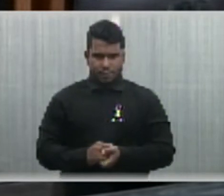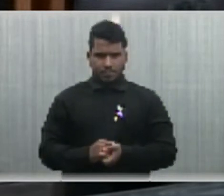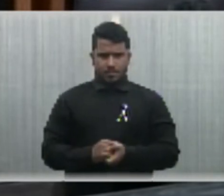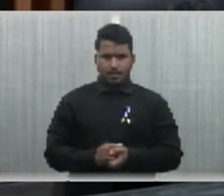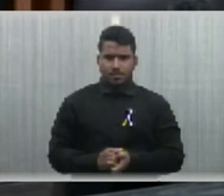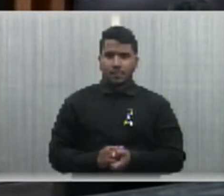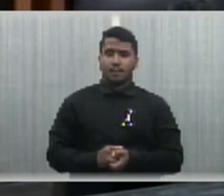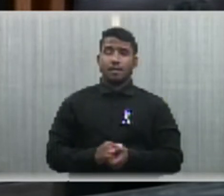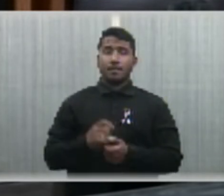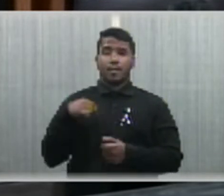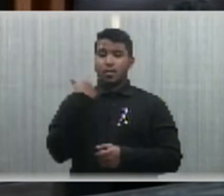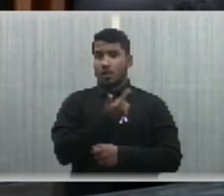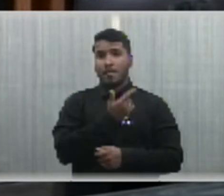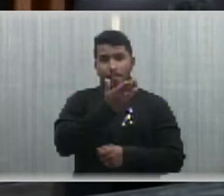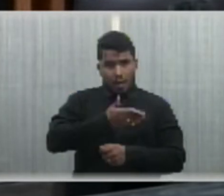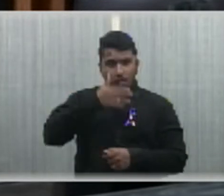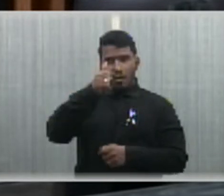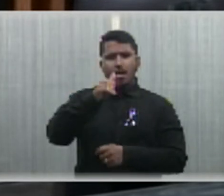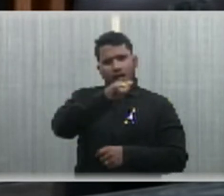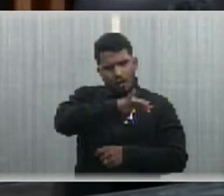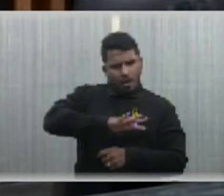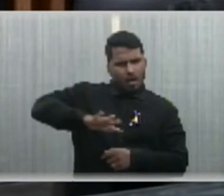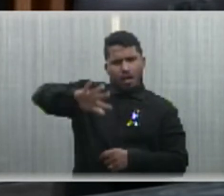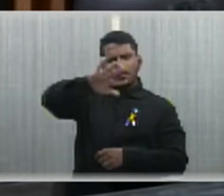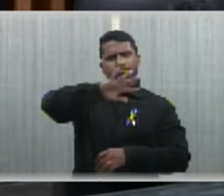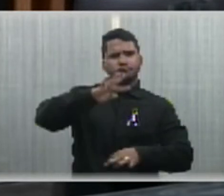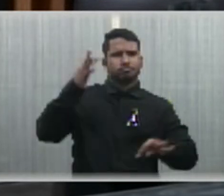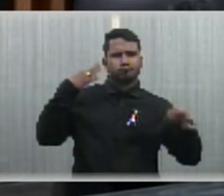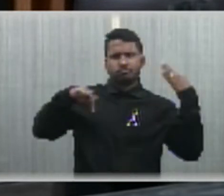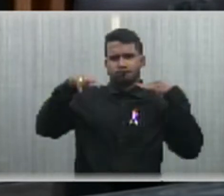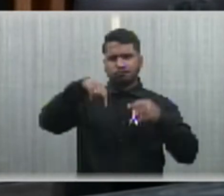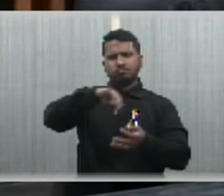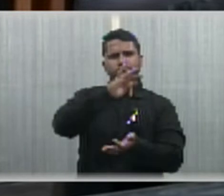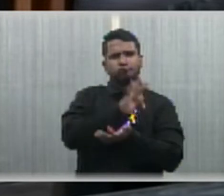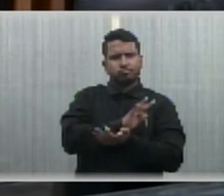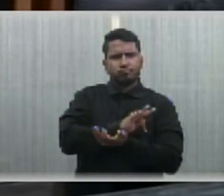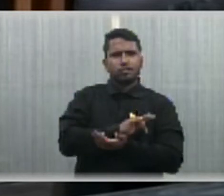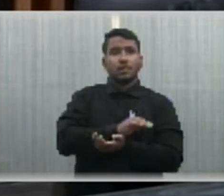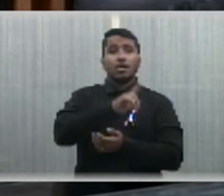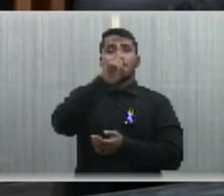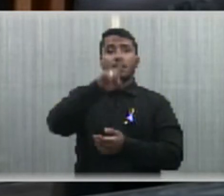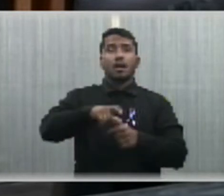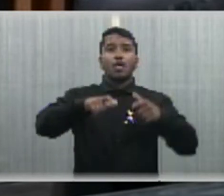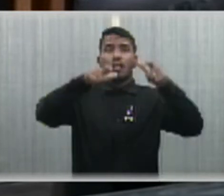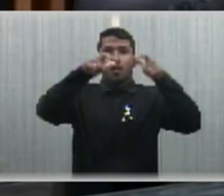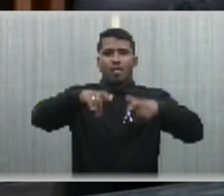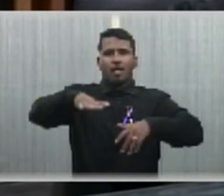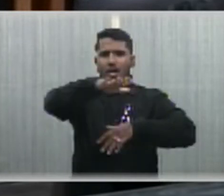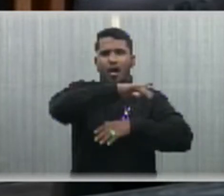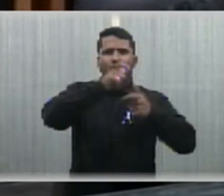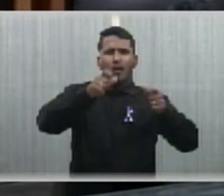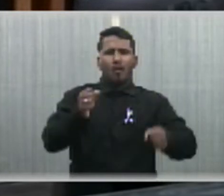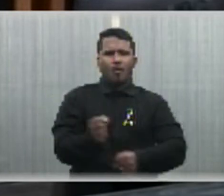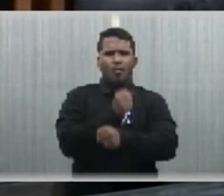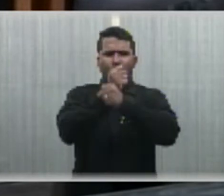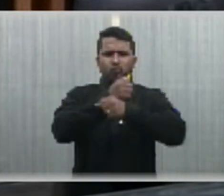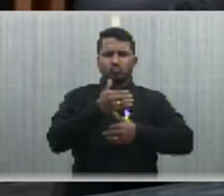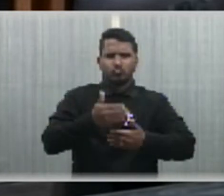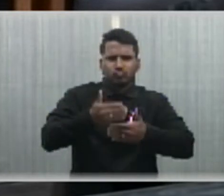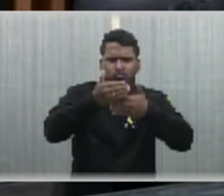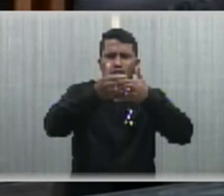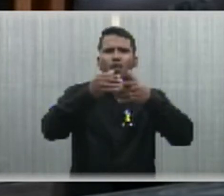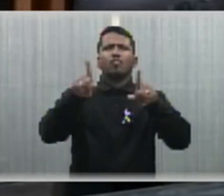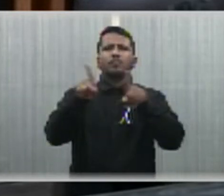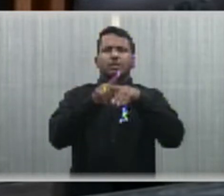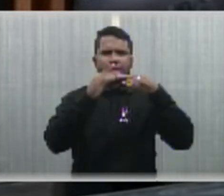para revitalizar aquela área turística de Teresina, que é o Polo Cerâmico, um local onde,